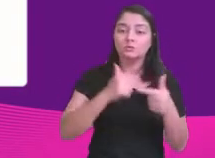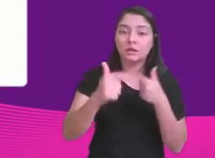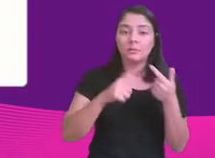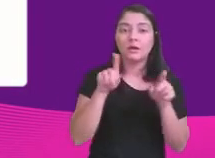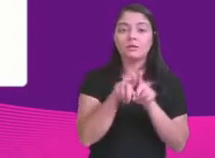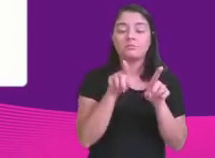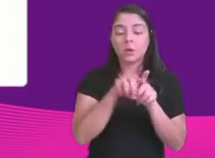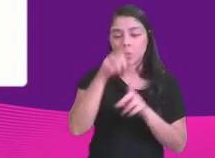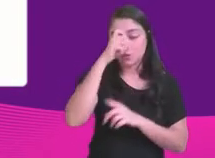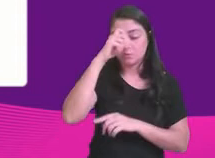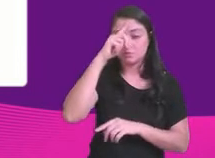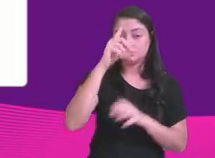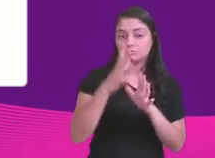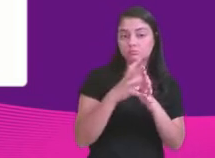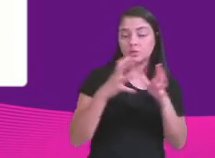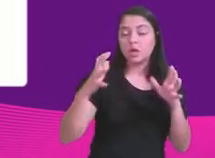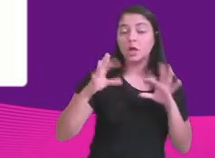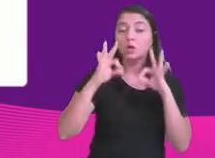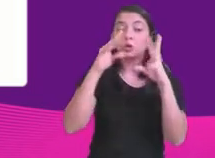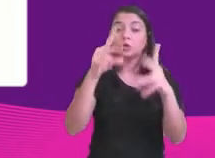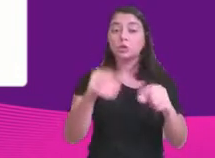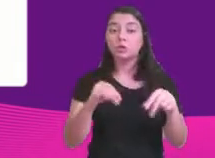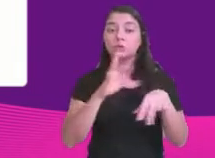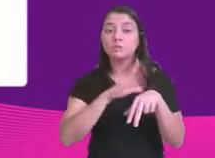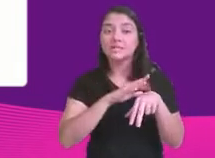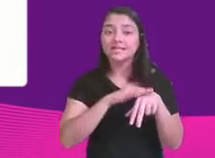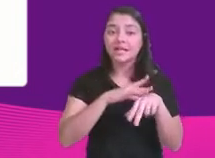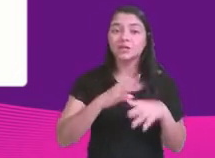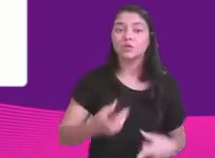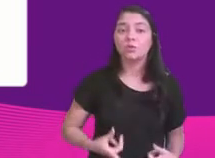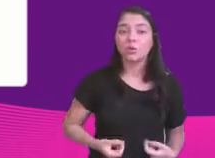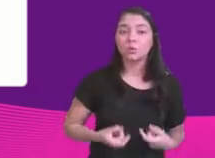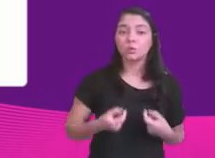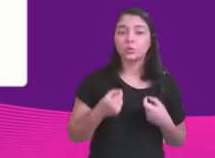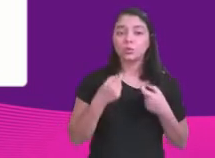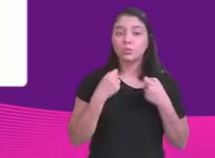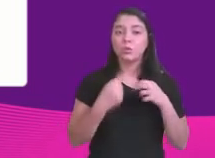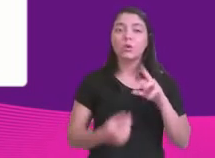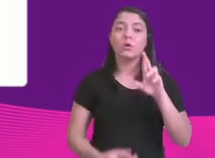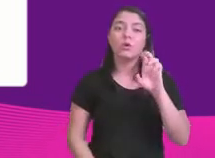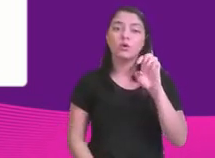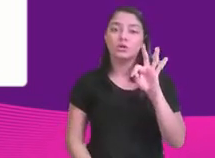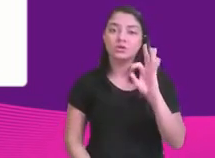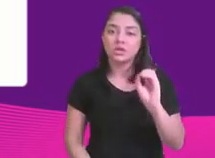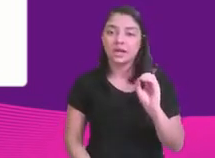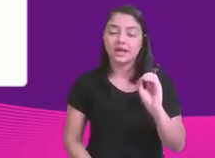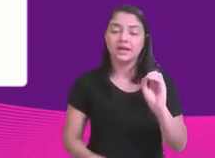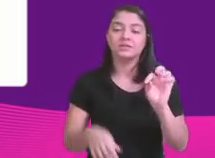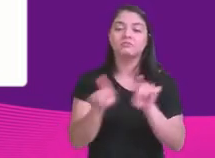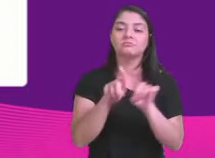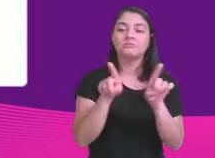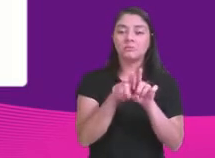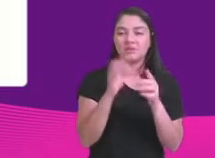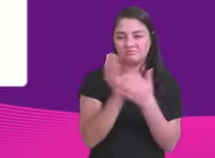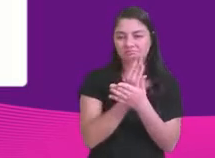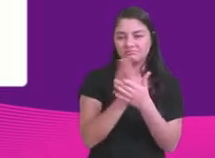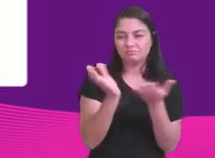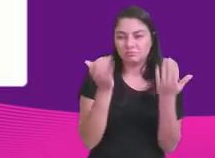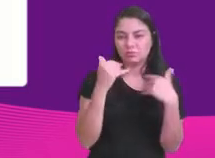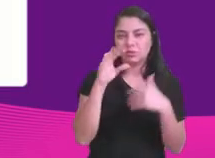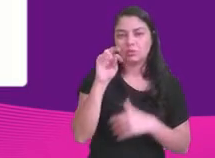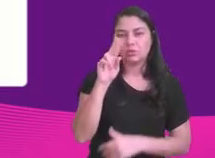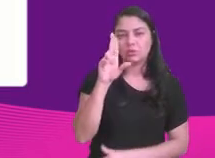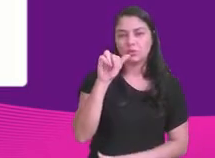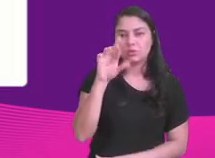todos esses pacientes com tumores de reto inferior, ou seja, extraperitoneais, em pacientes,